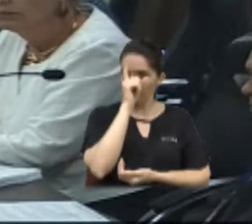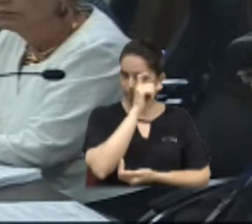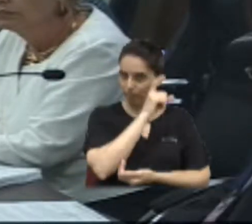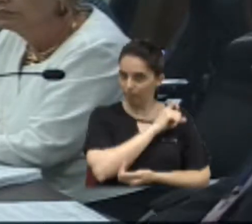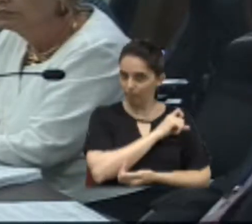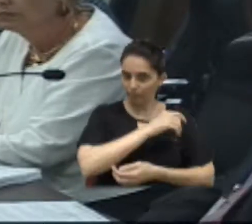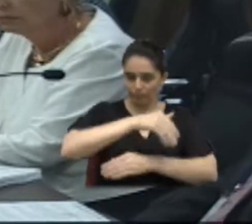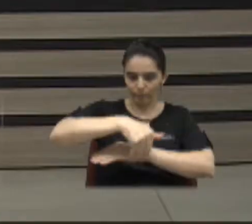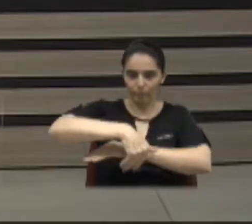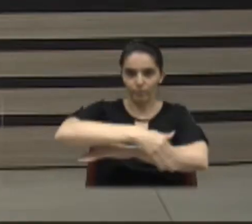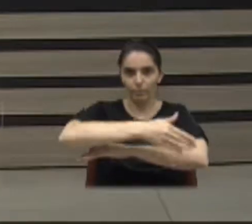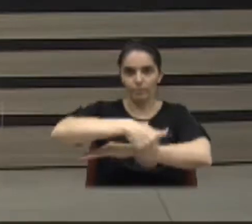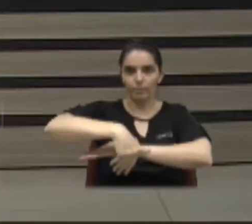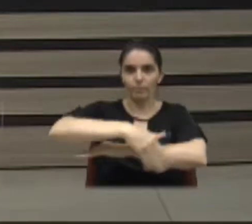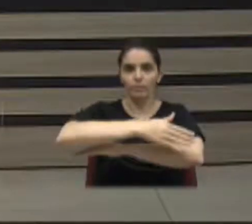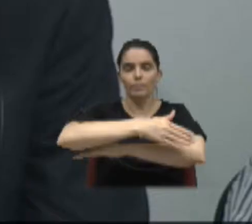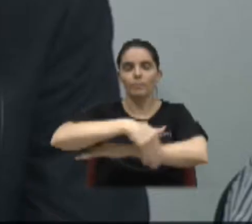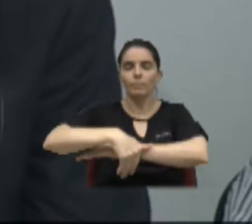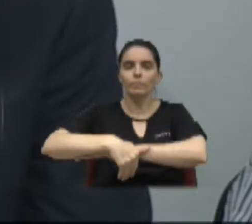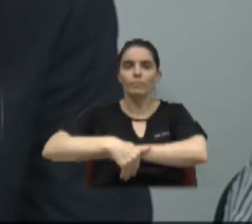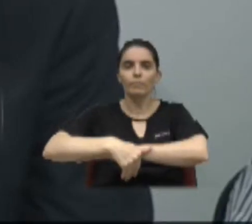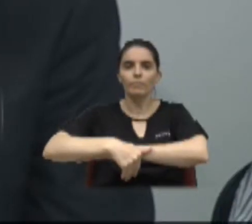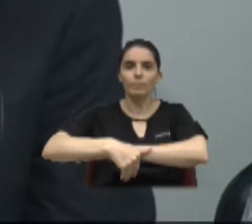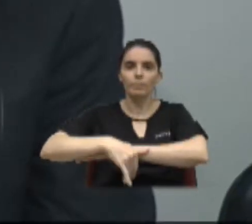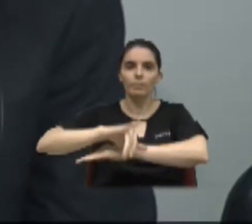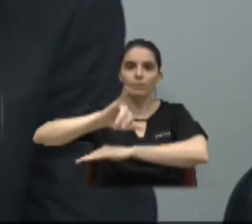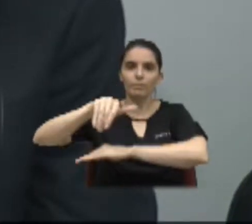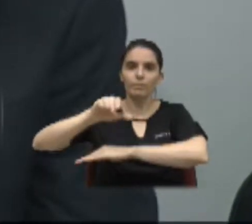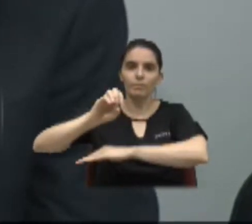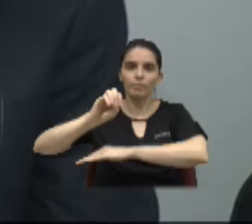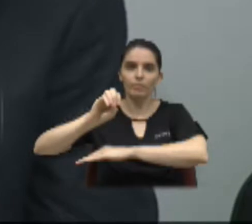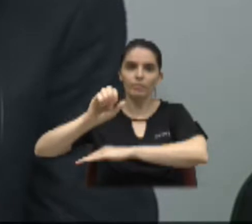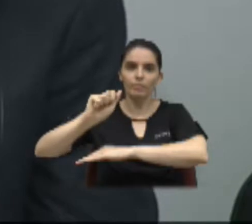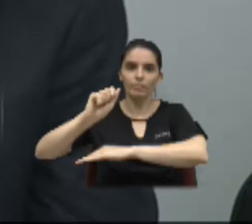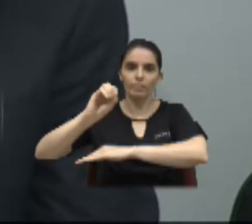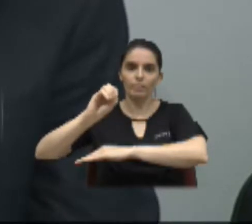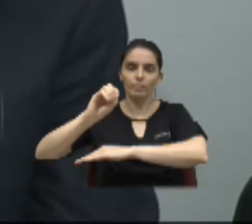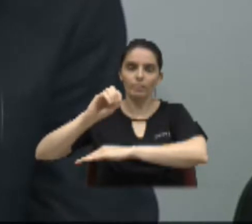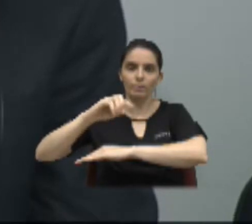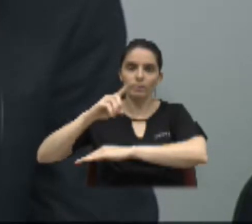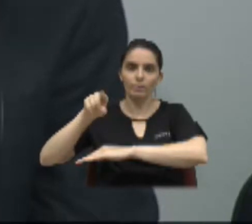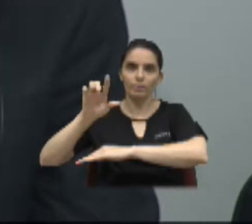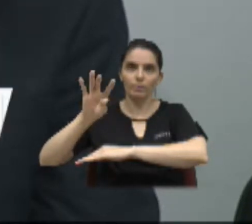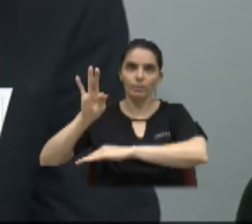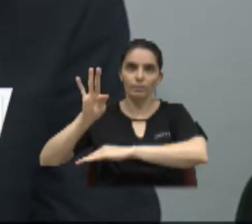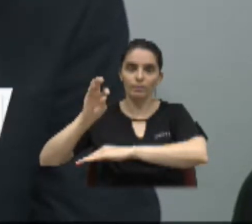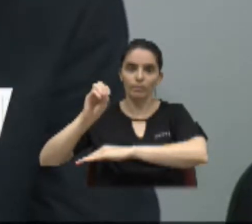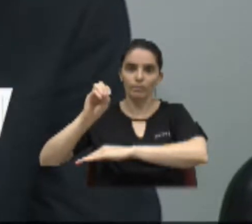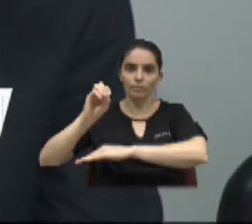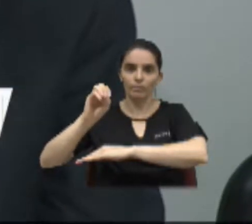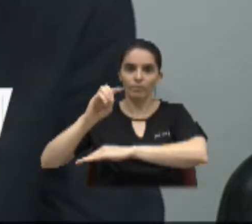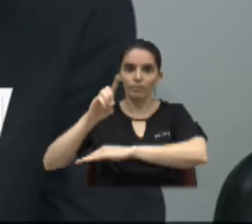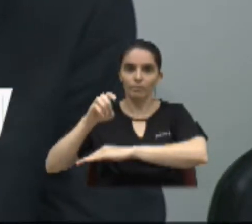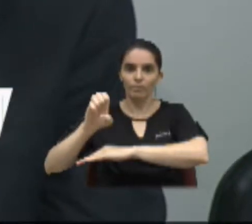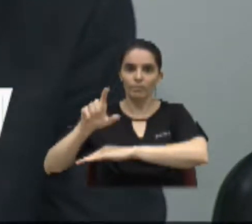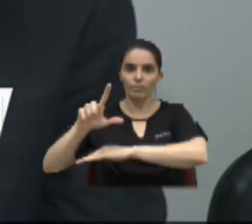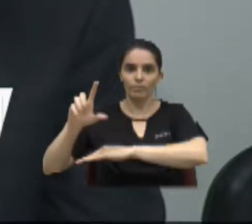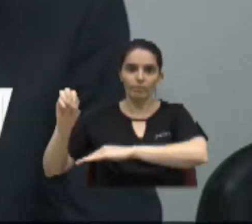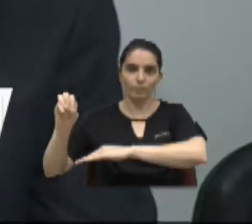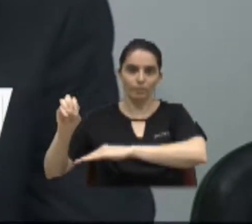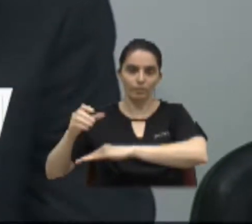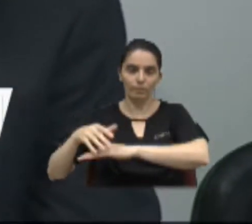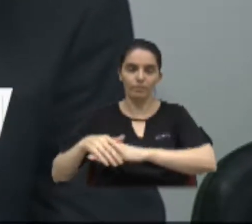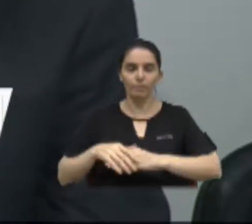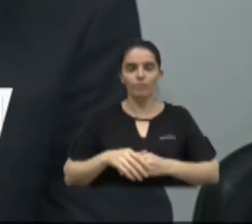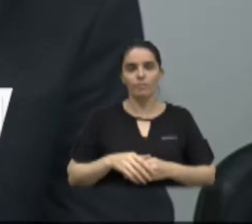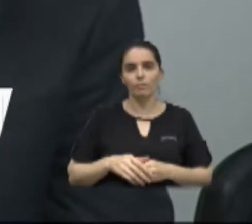na via João Tozelo, que faz ali a pista que vai para Engenheiro